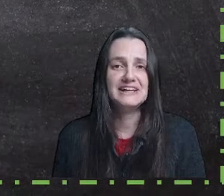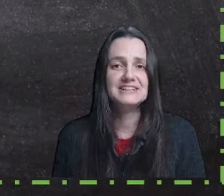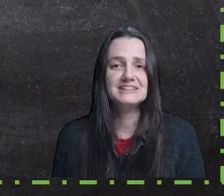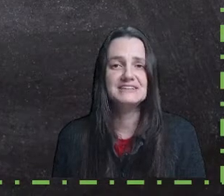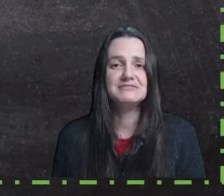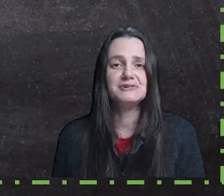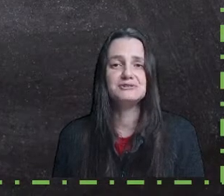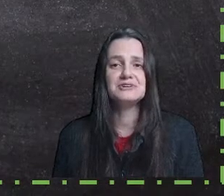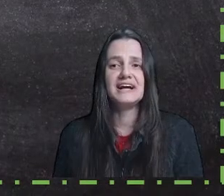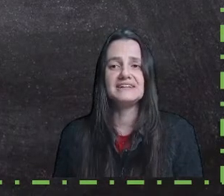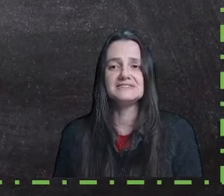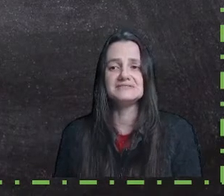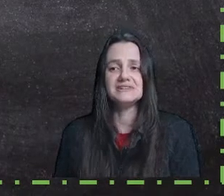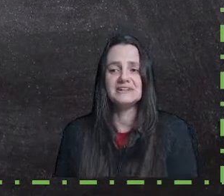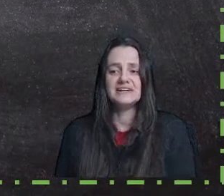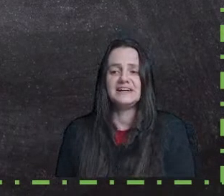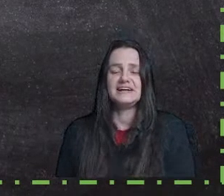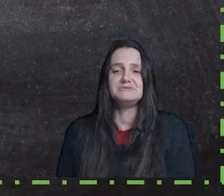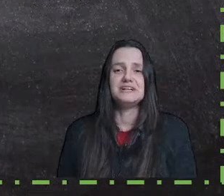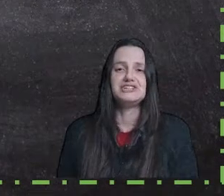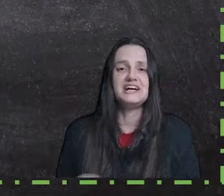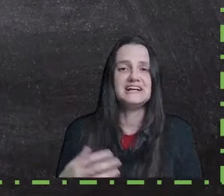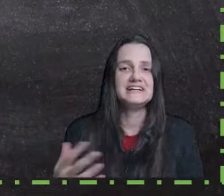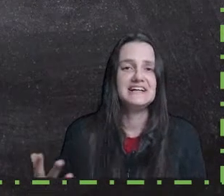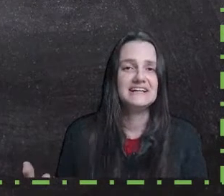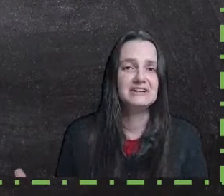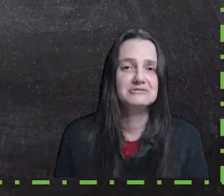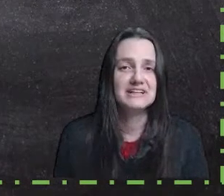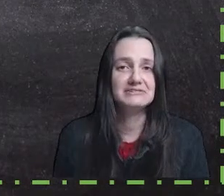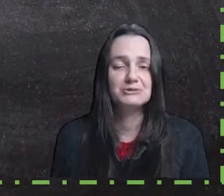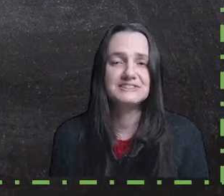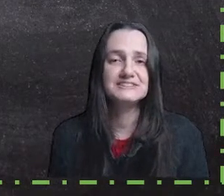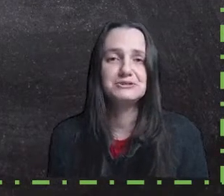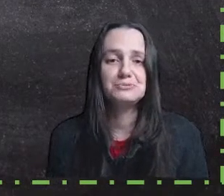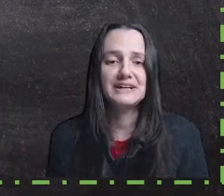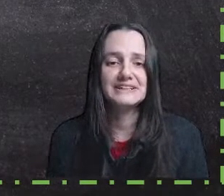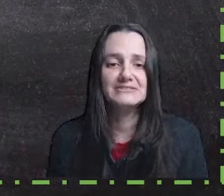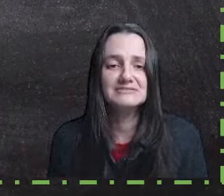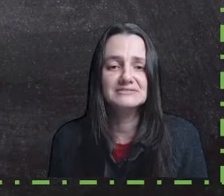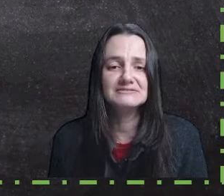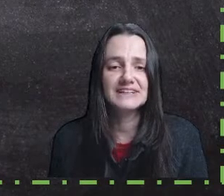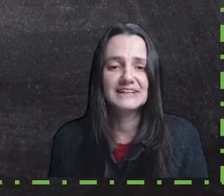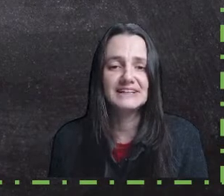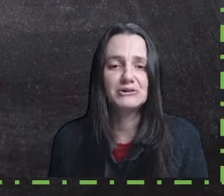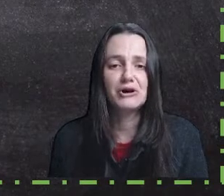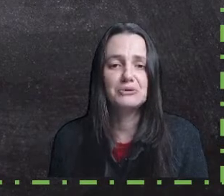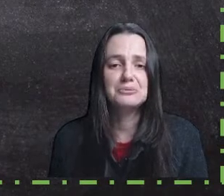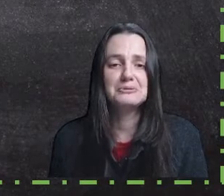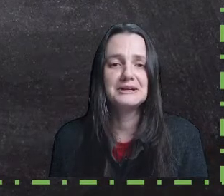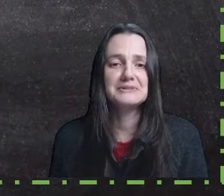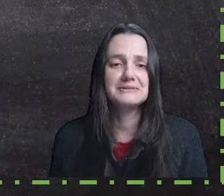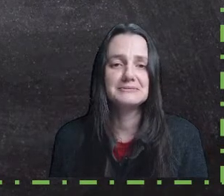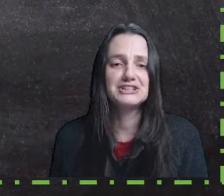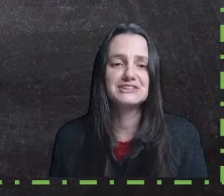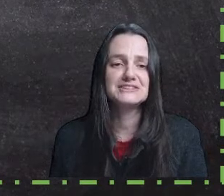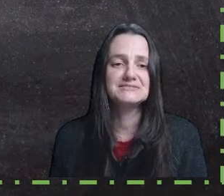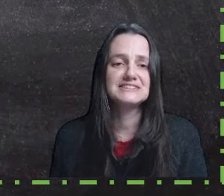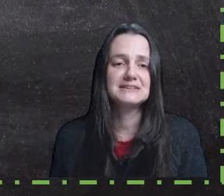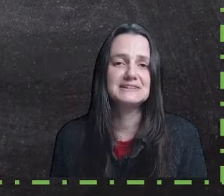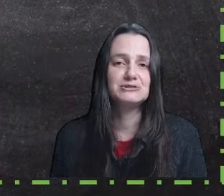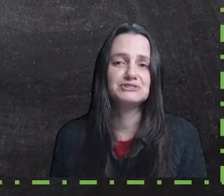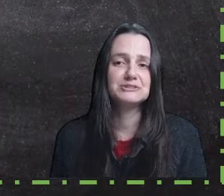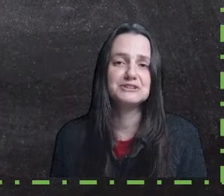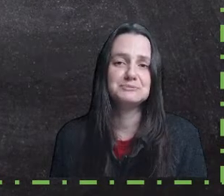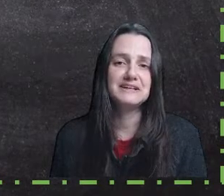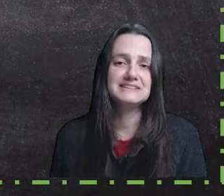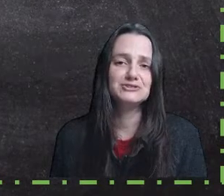víbora verde, teve um outro caso de uma chácara lá que encontraram inclusive tubarão, né? E qual é o problema? Imagine, se